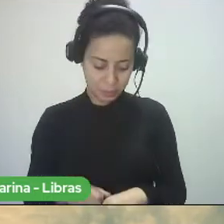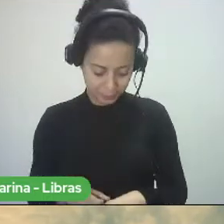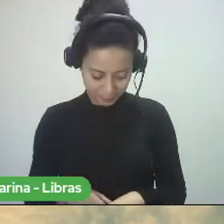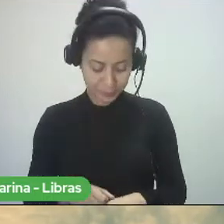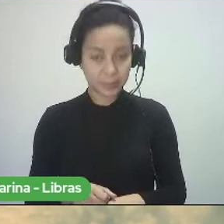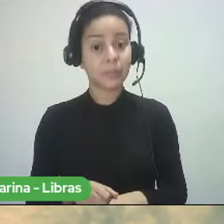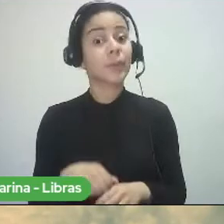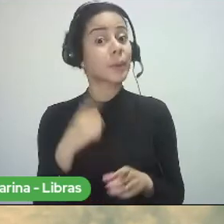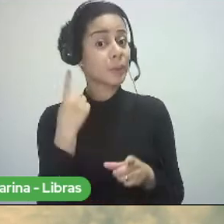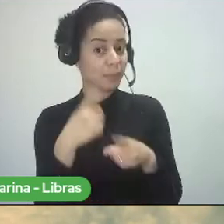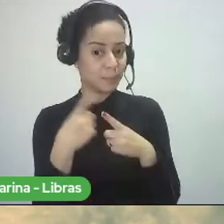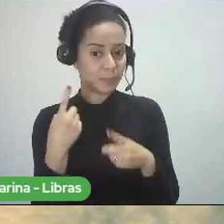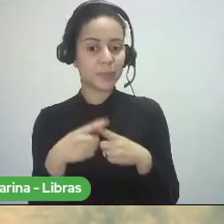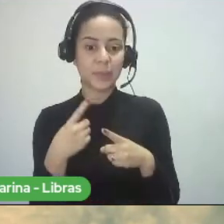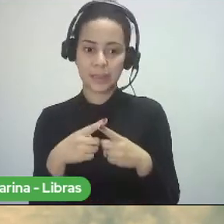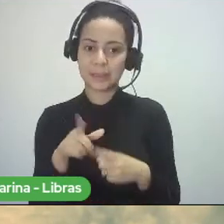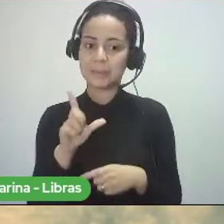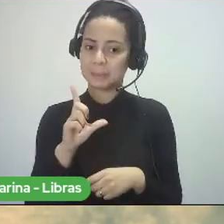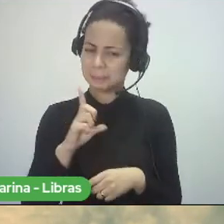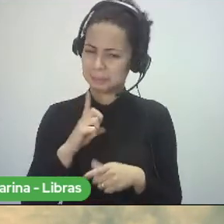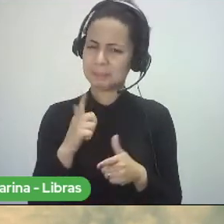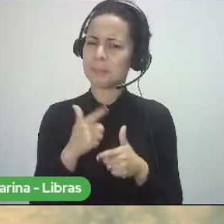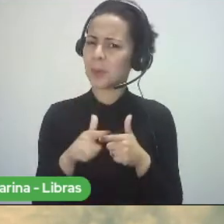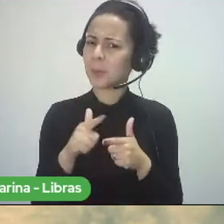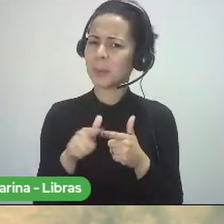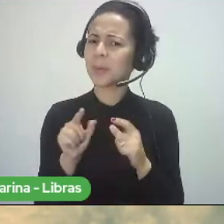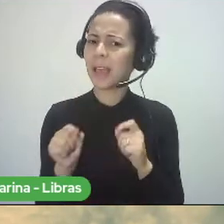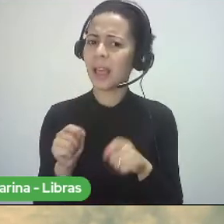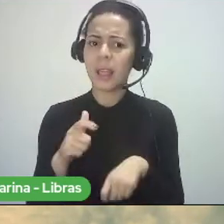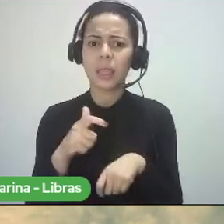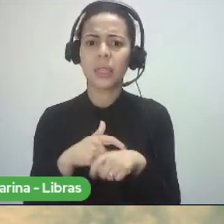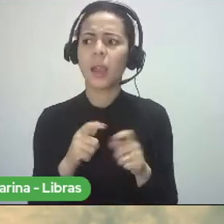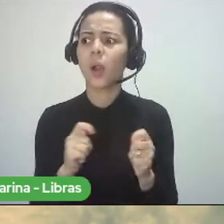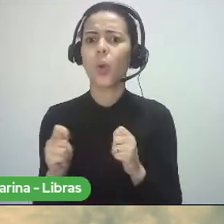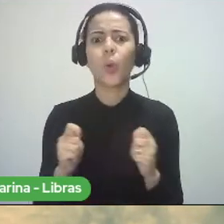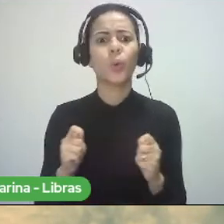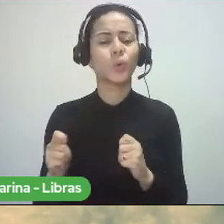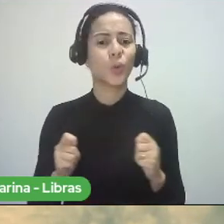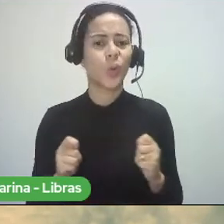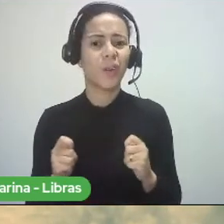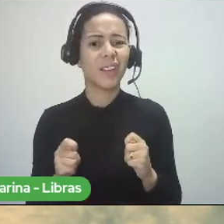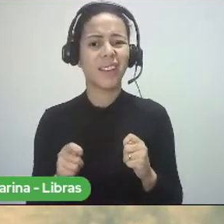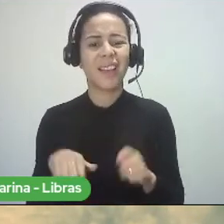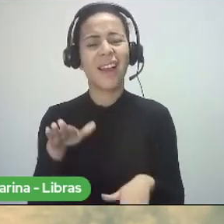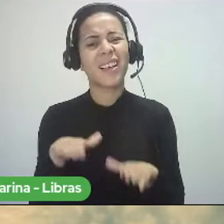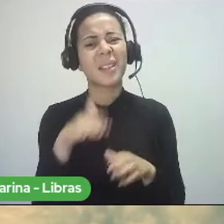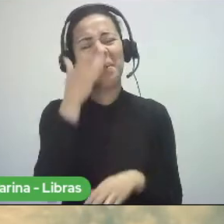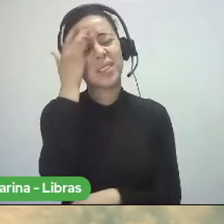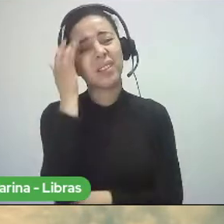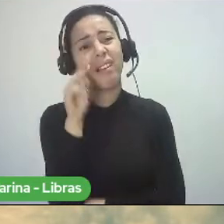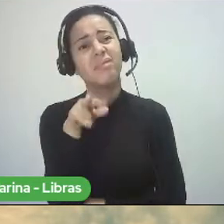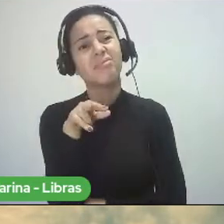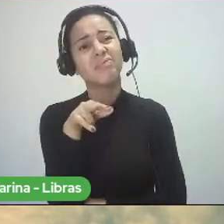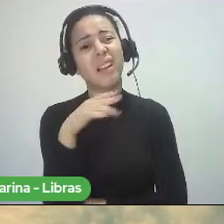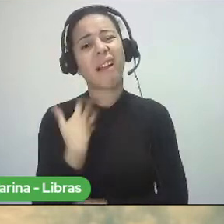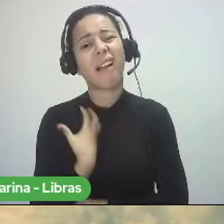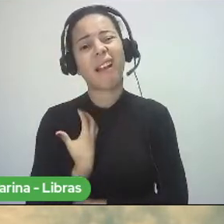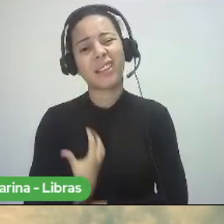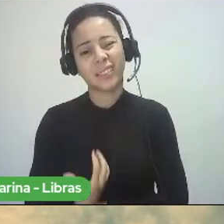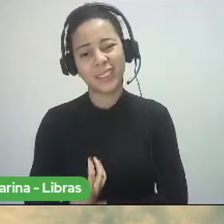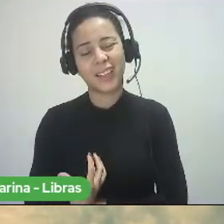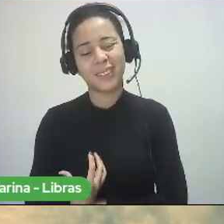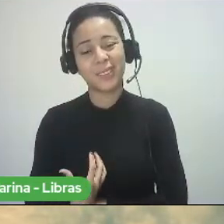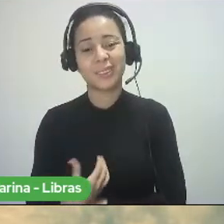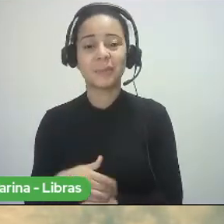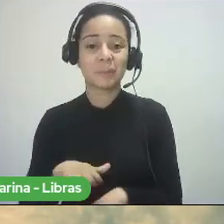problemas relacionados a esse controle do tempo. As pessoas têm se cansado com muito mais facilidade, né?